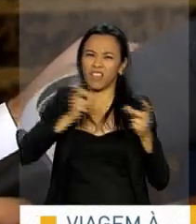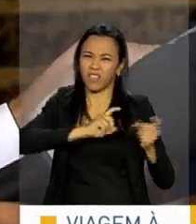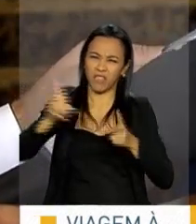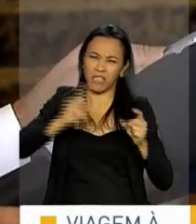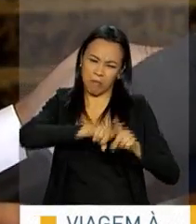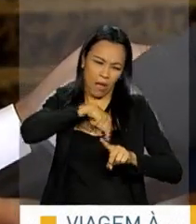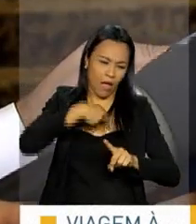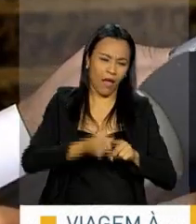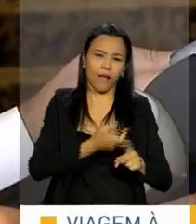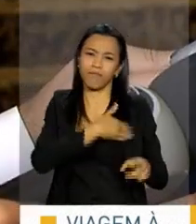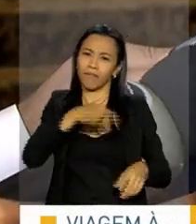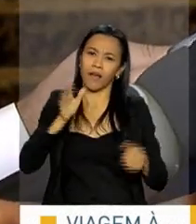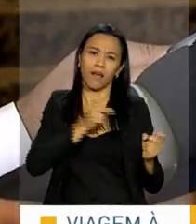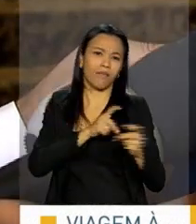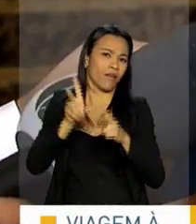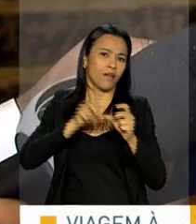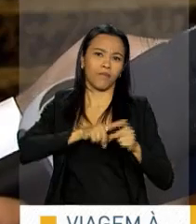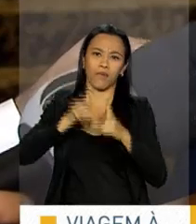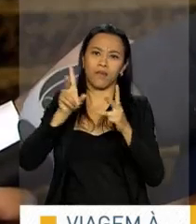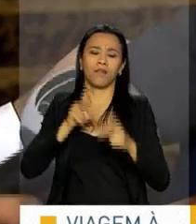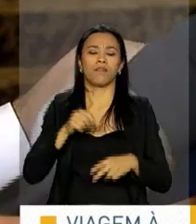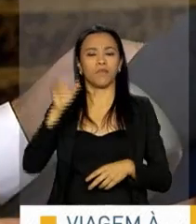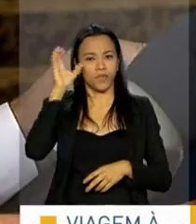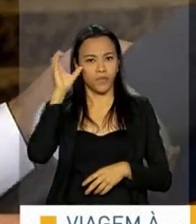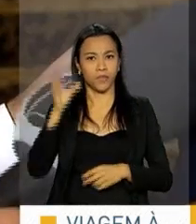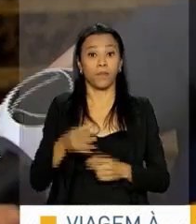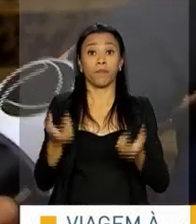aqui, estar mais presente. Também,